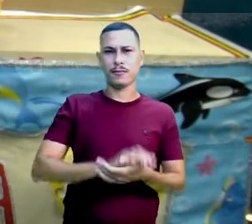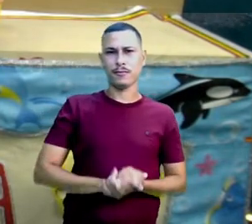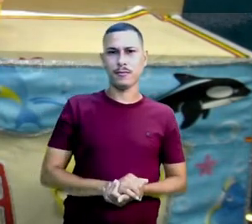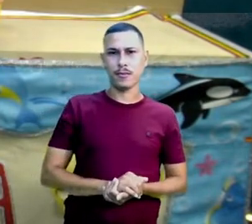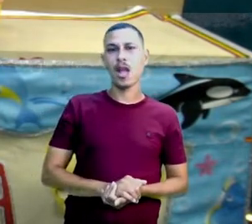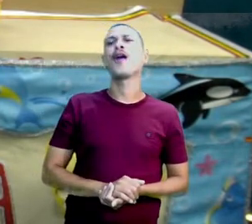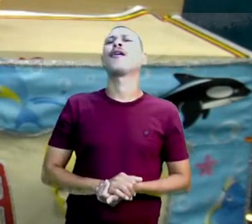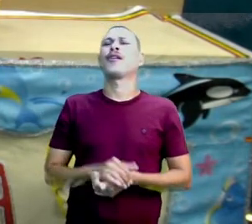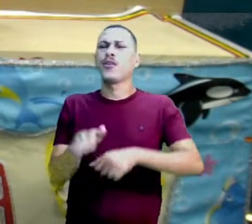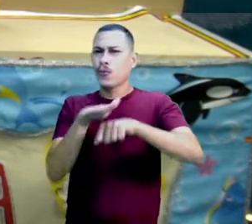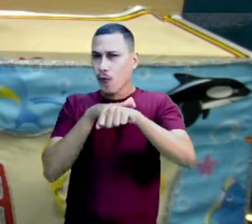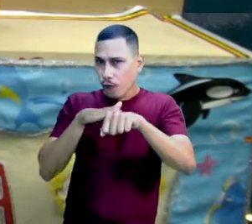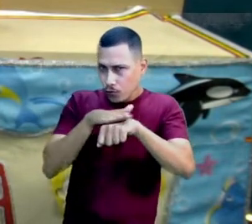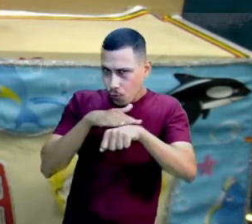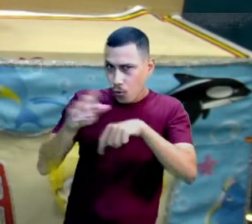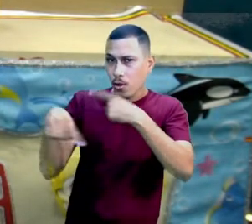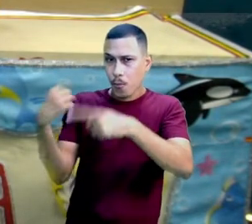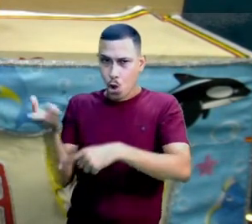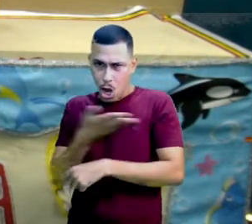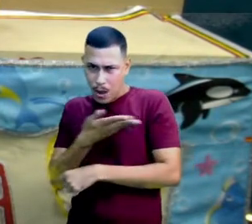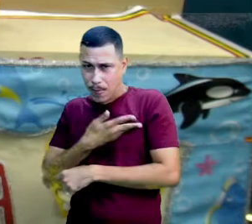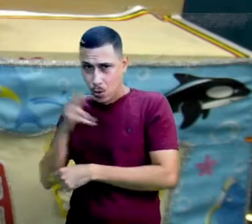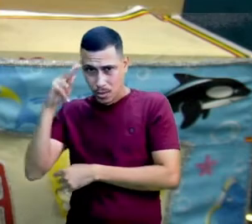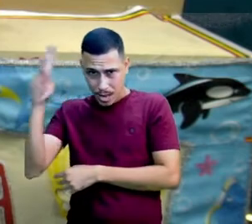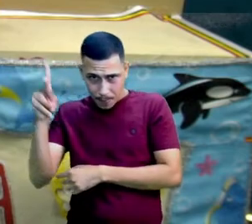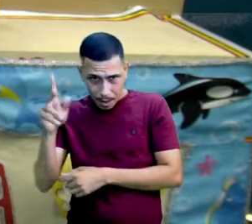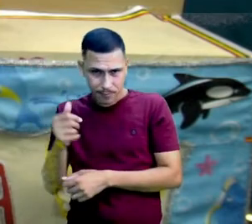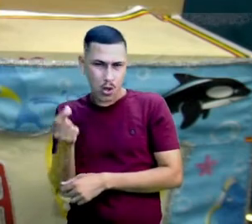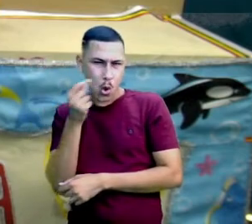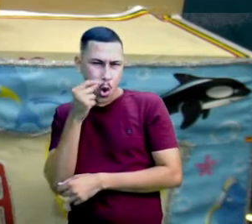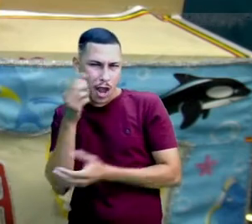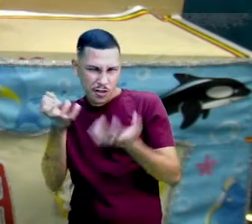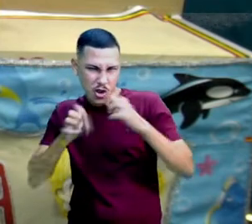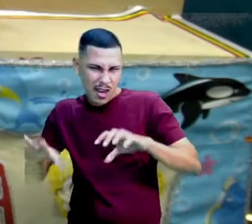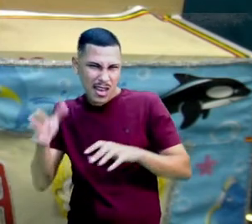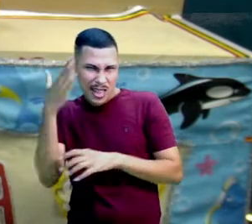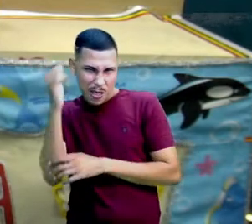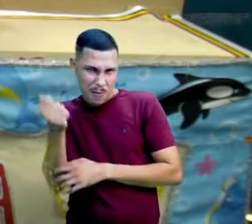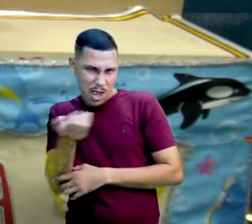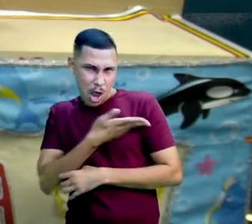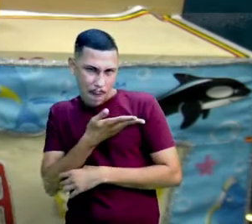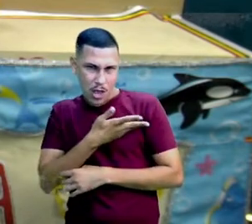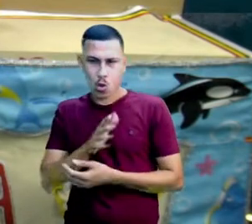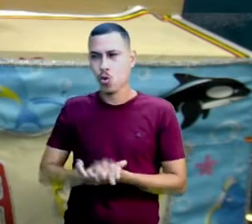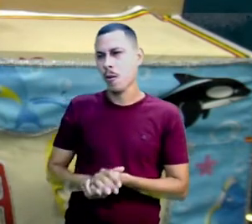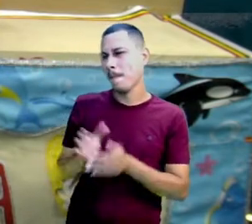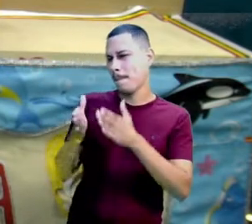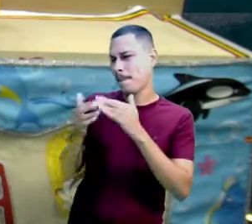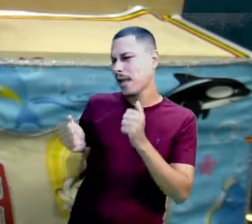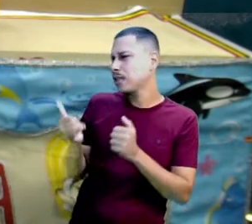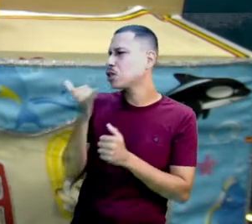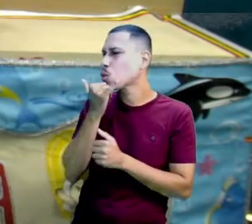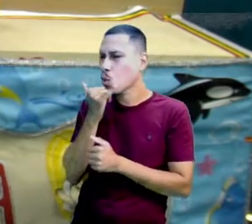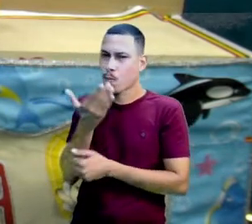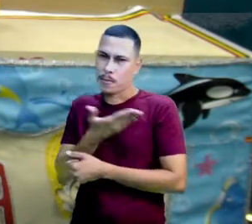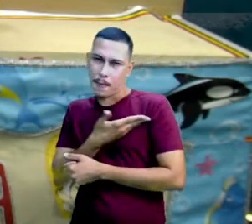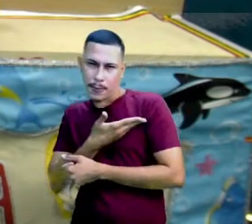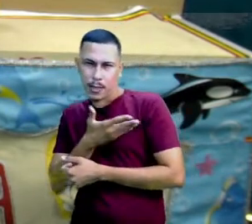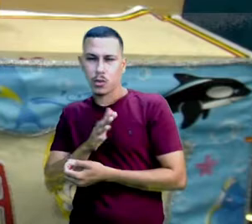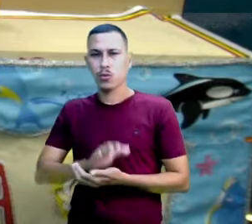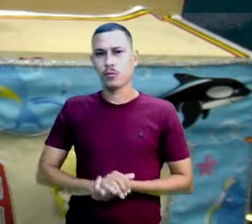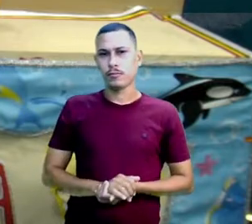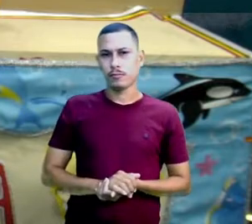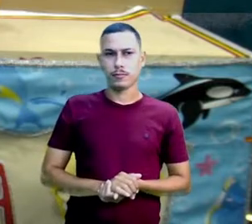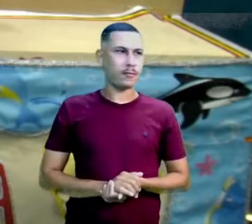não queria falar com os amigos dele? Foi falar com seus amigos. Foi pedir desculpa aos seus amigos. E